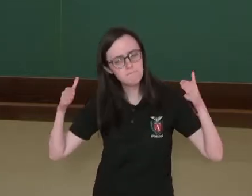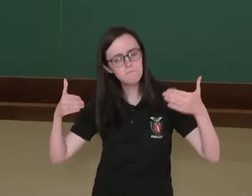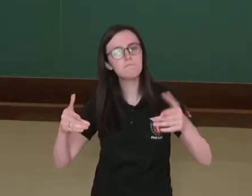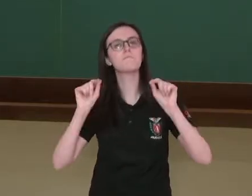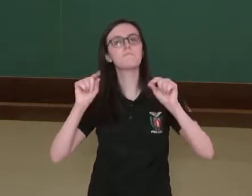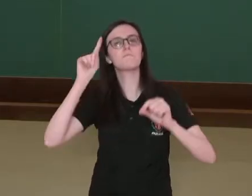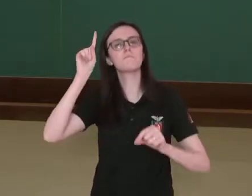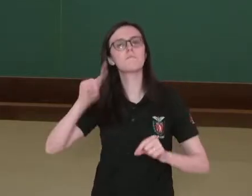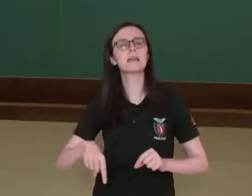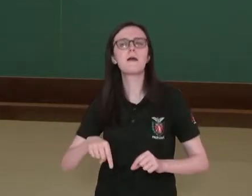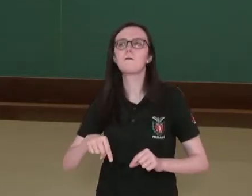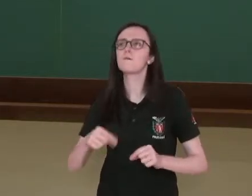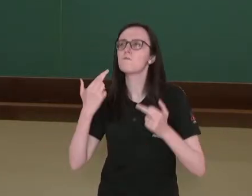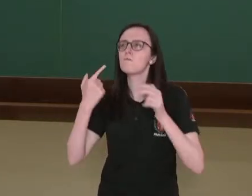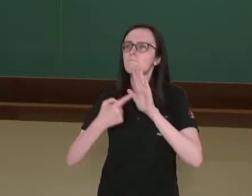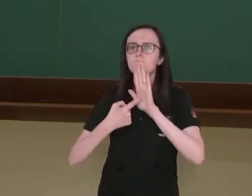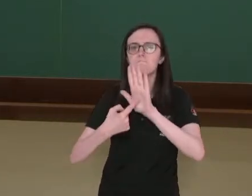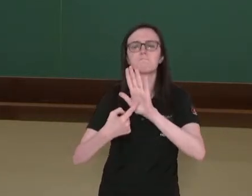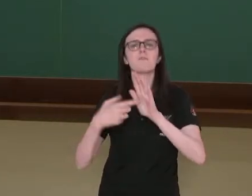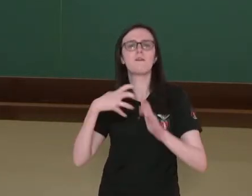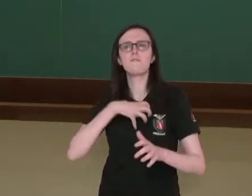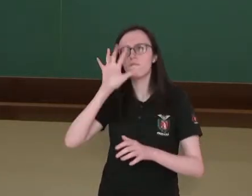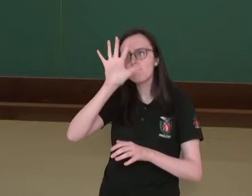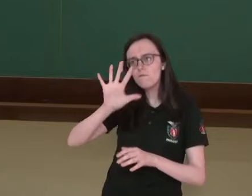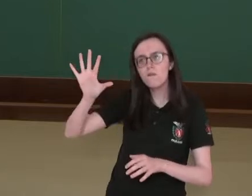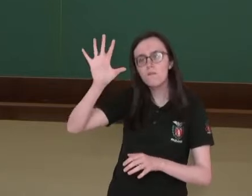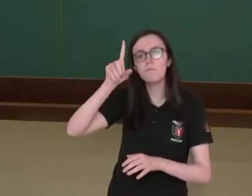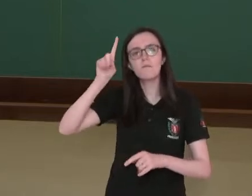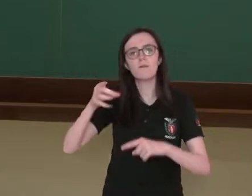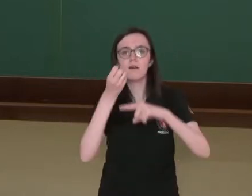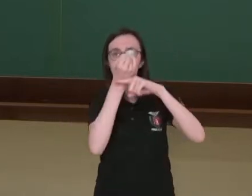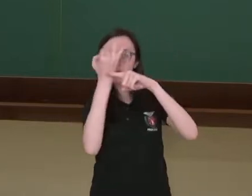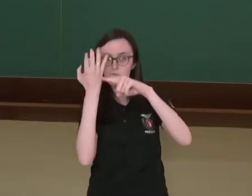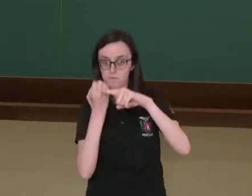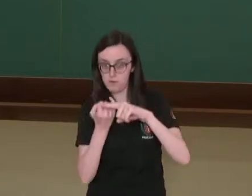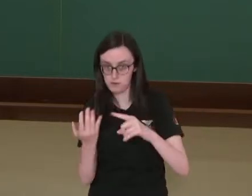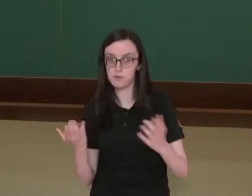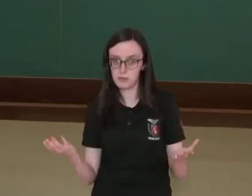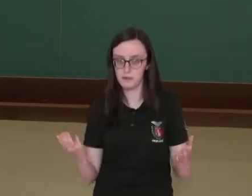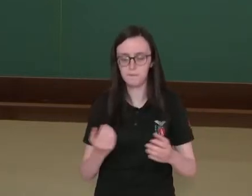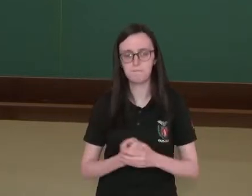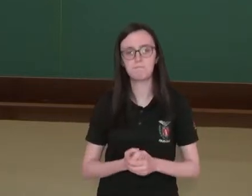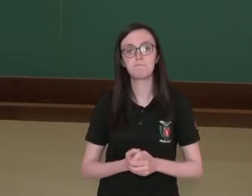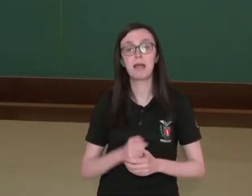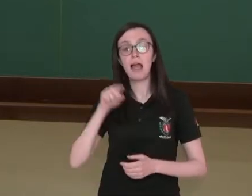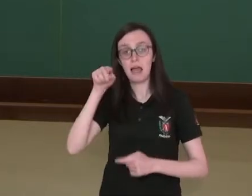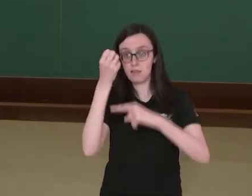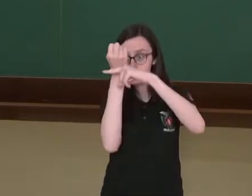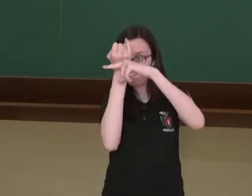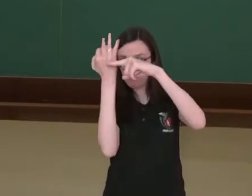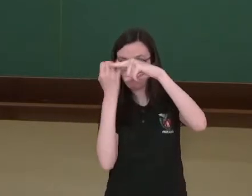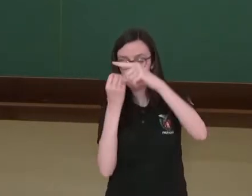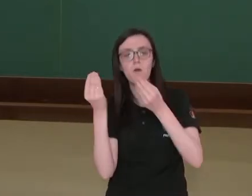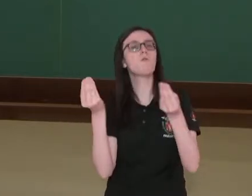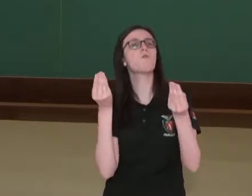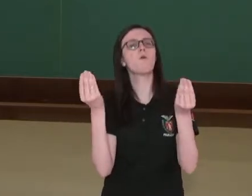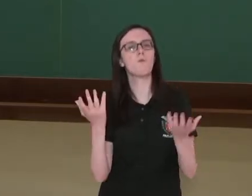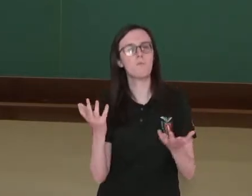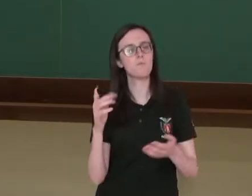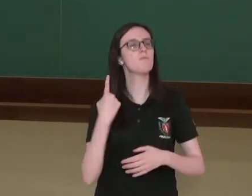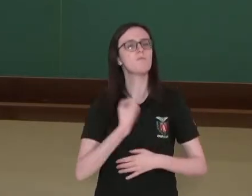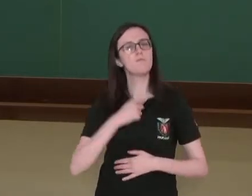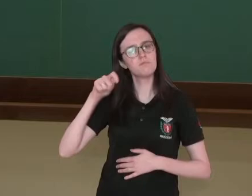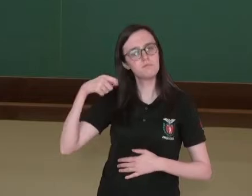exatamente numa representação na forma fracionária, né? Que essa representação a gente vai chamar